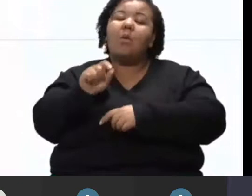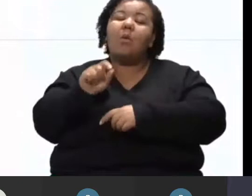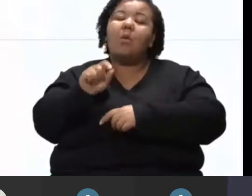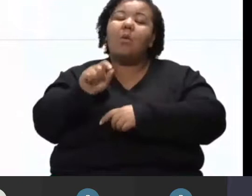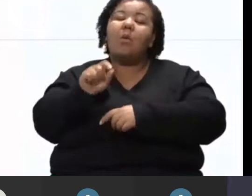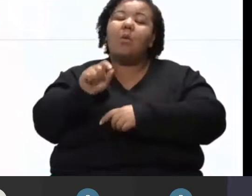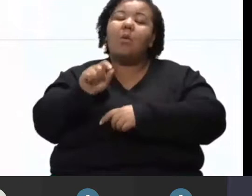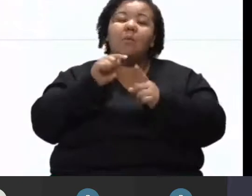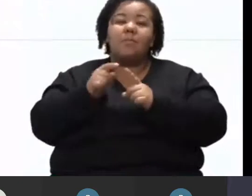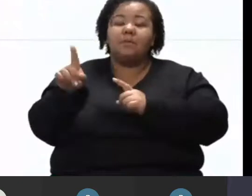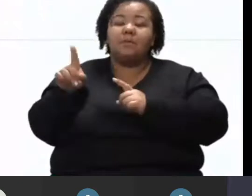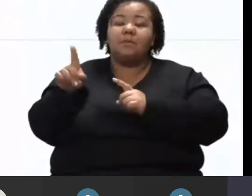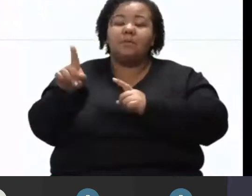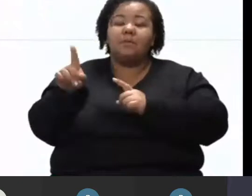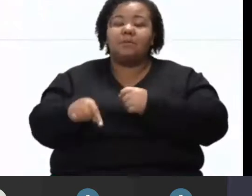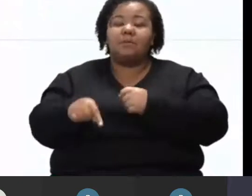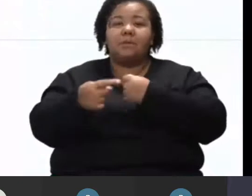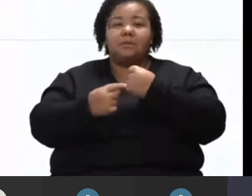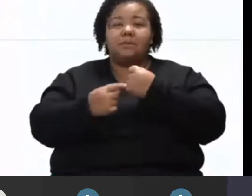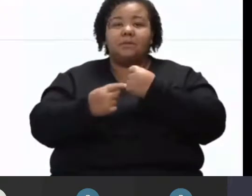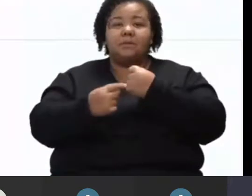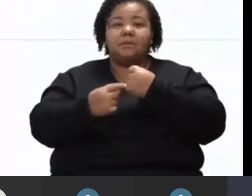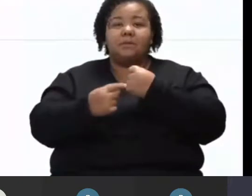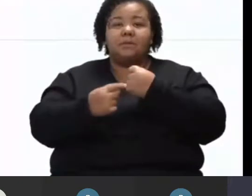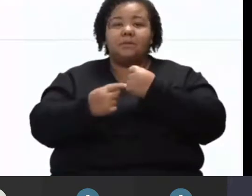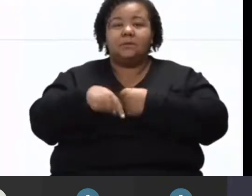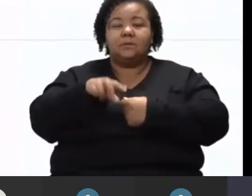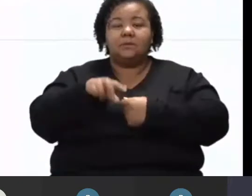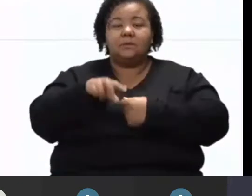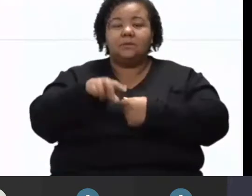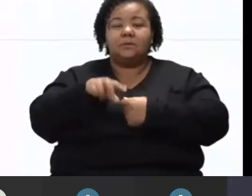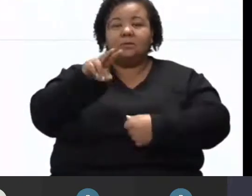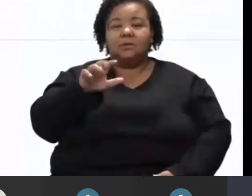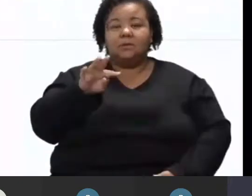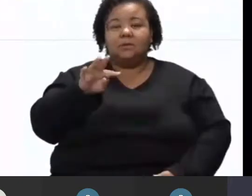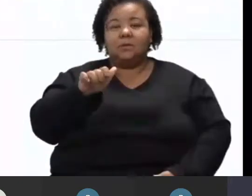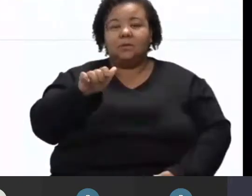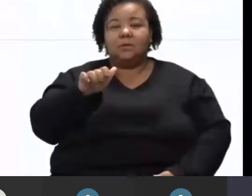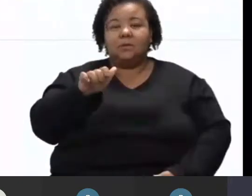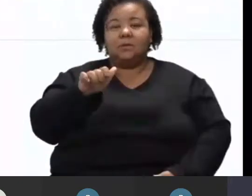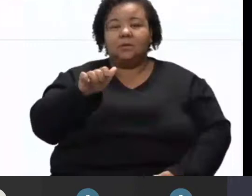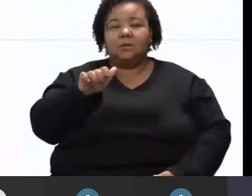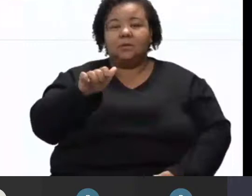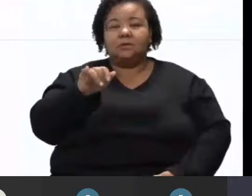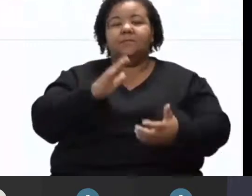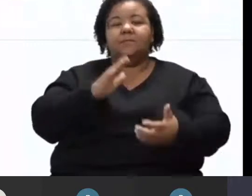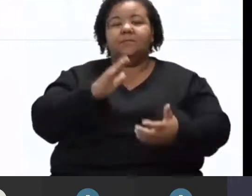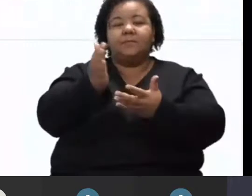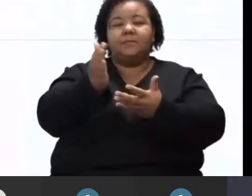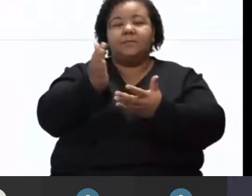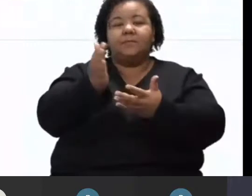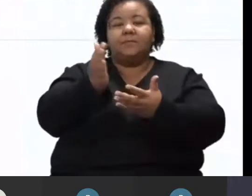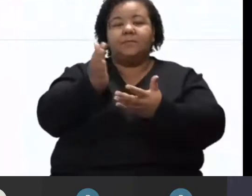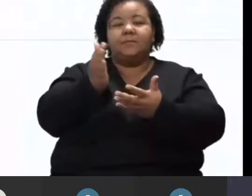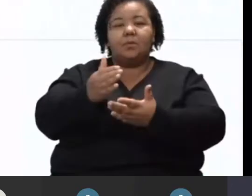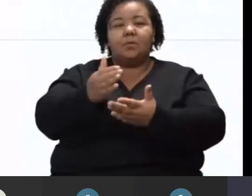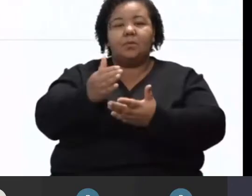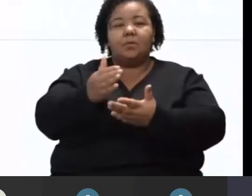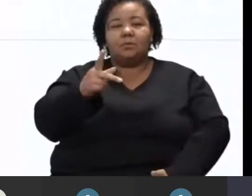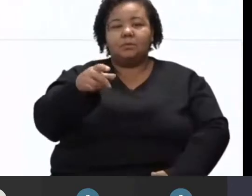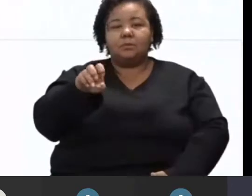objetivo? Para eliminar as células vegetativas e alguns esporos que possam estar ali presentes naquele meio de cultura,